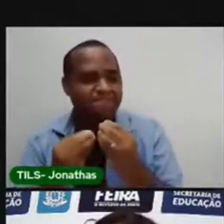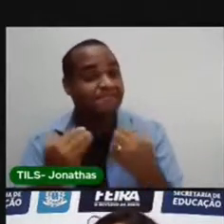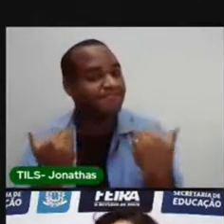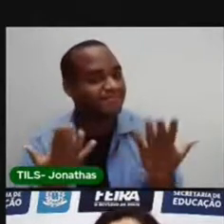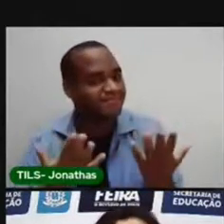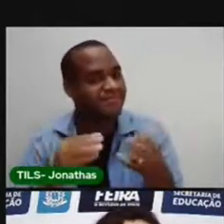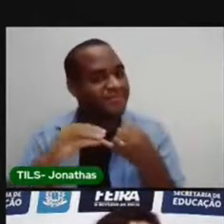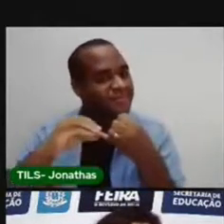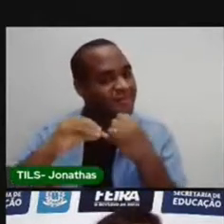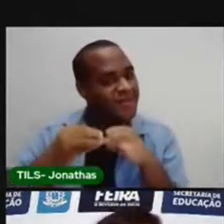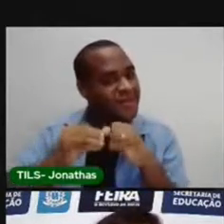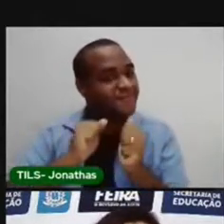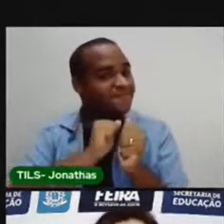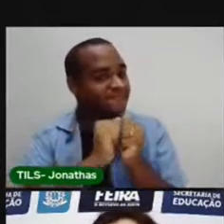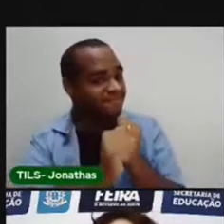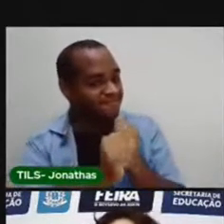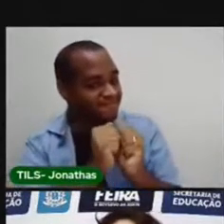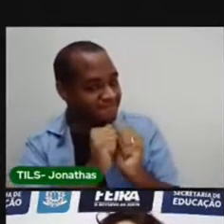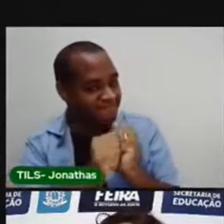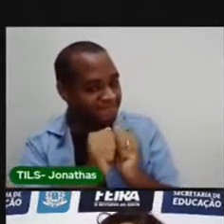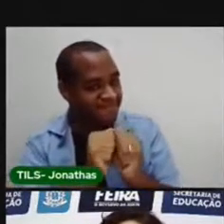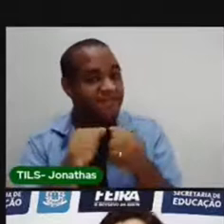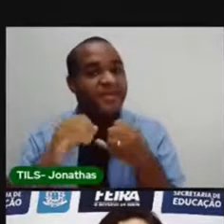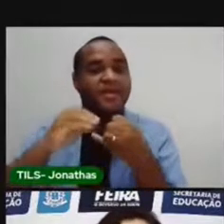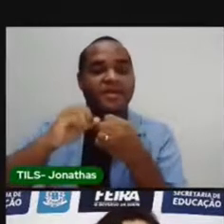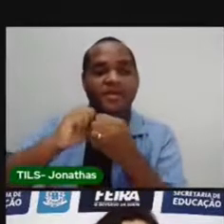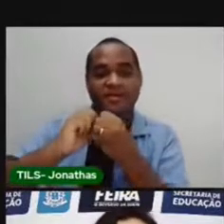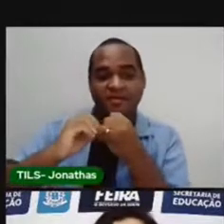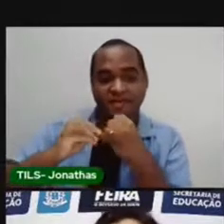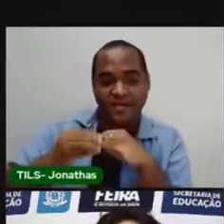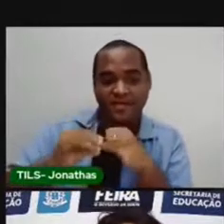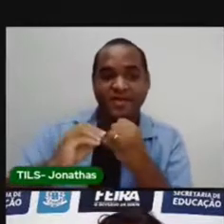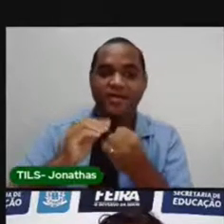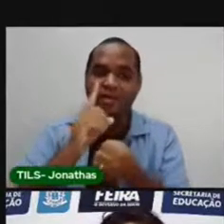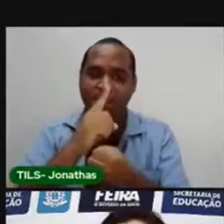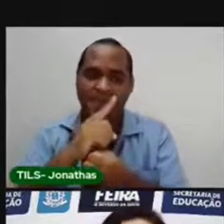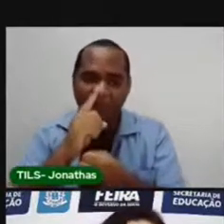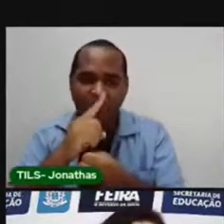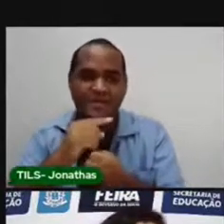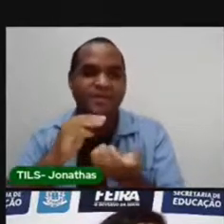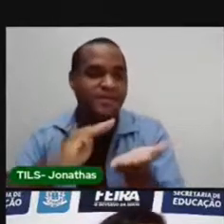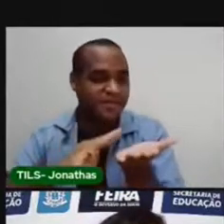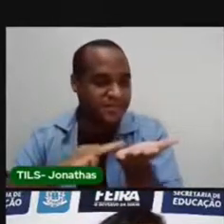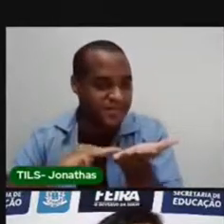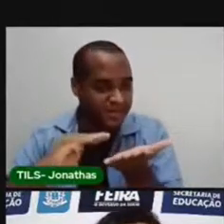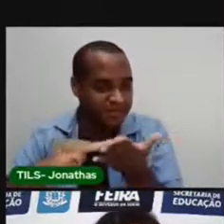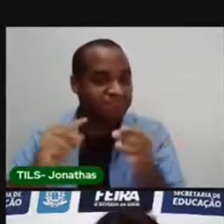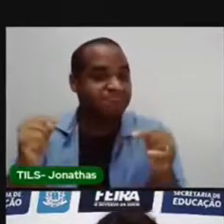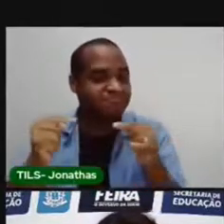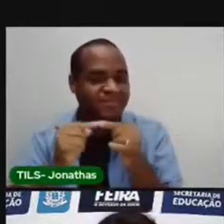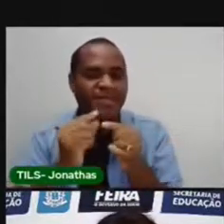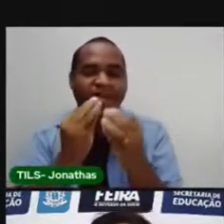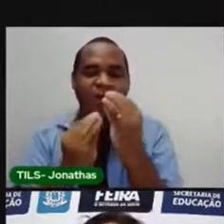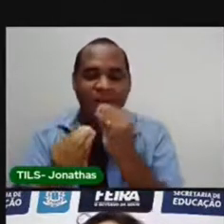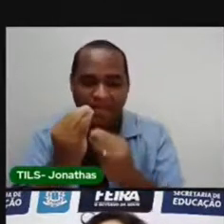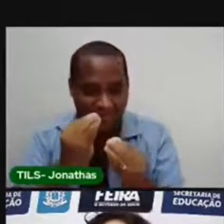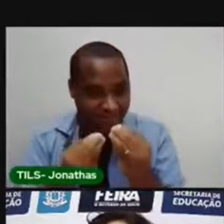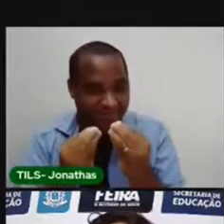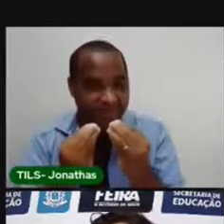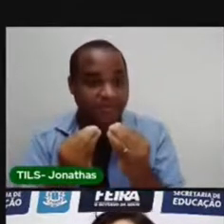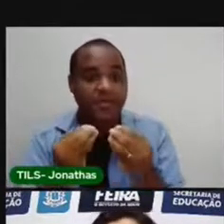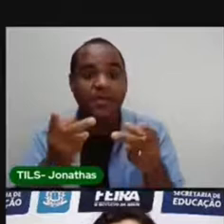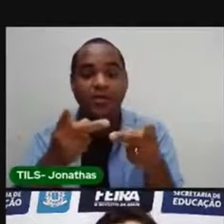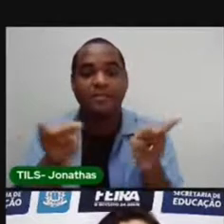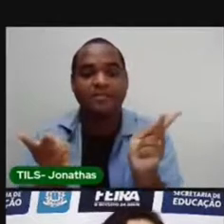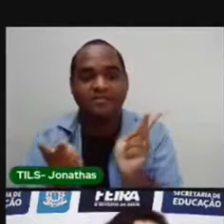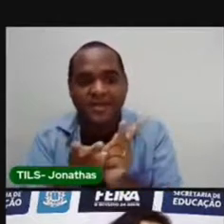assim, feijão com arroz, feijão, biscoitos, pastéis, são os alimentos. E o prato é